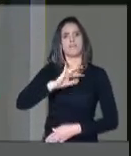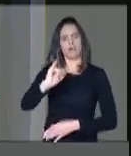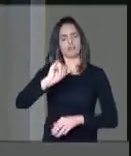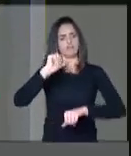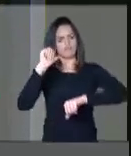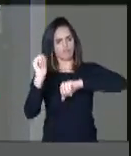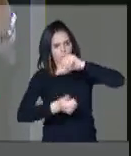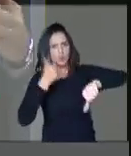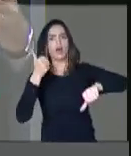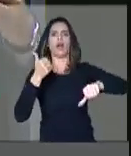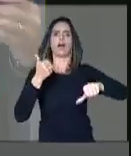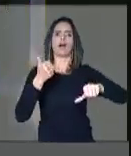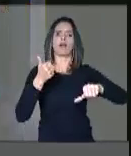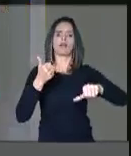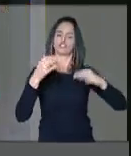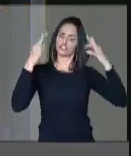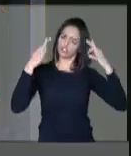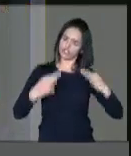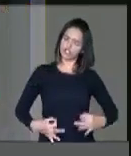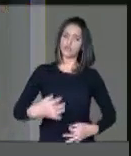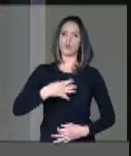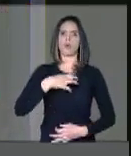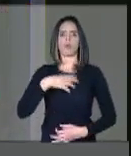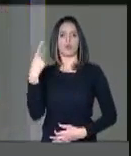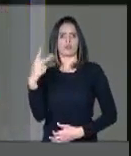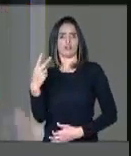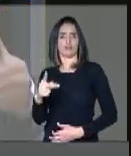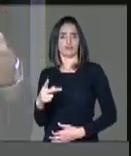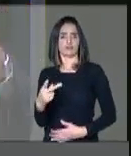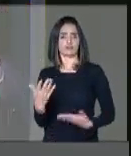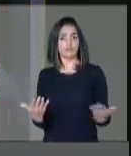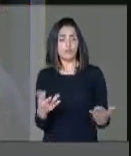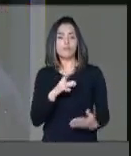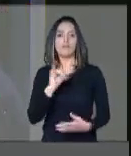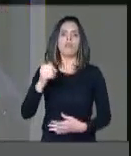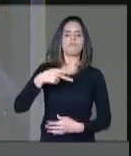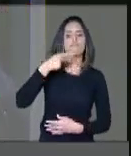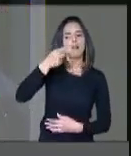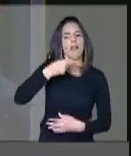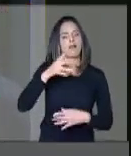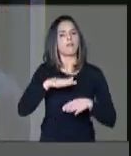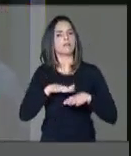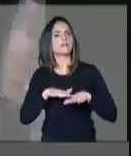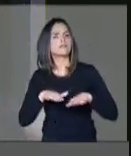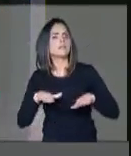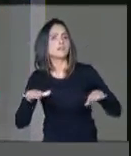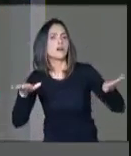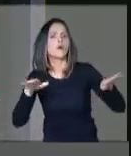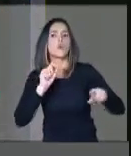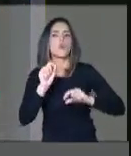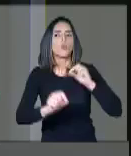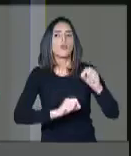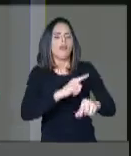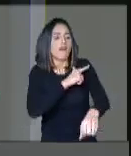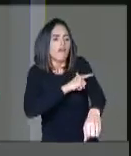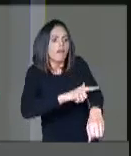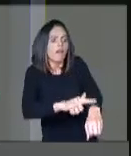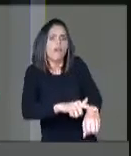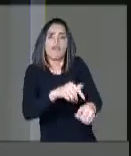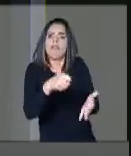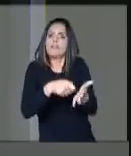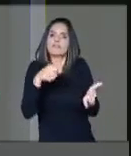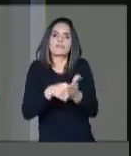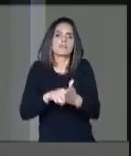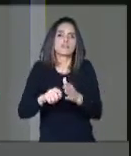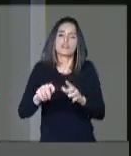de dignidade no seu comportamento, se comportaria de forma mínima como exige